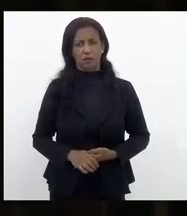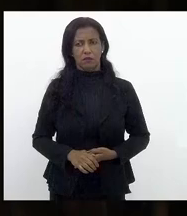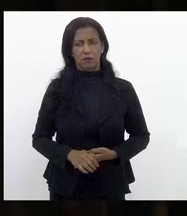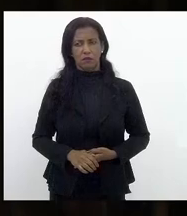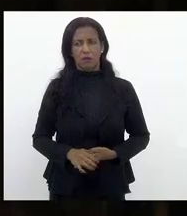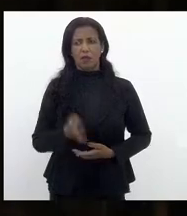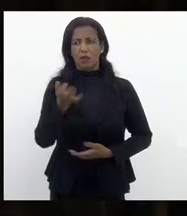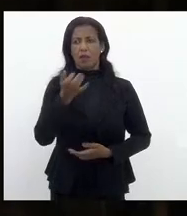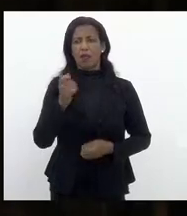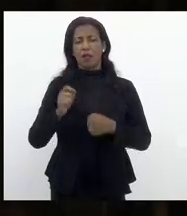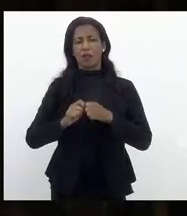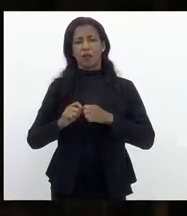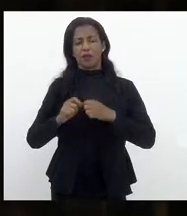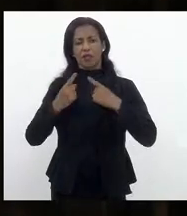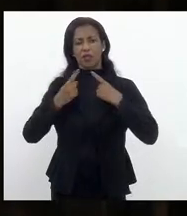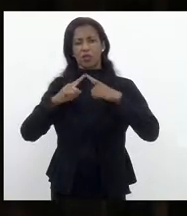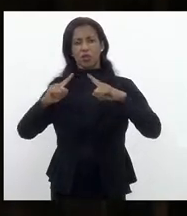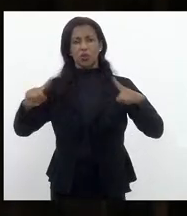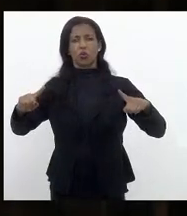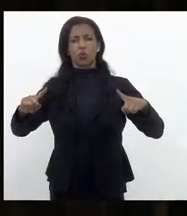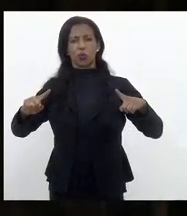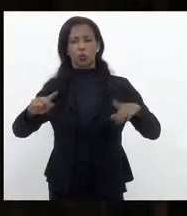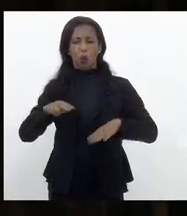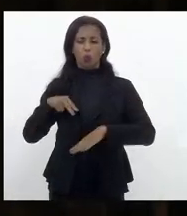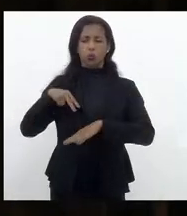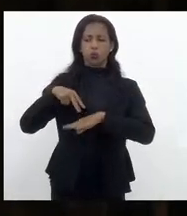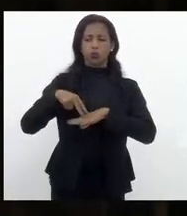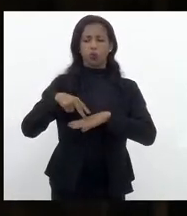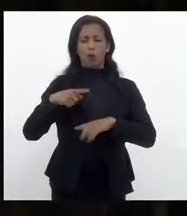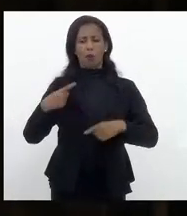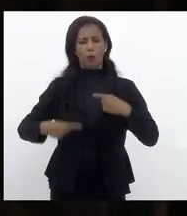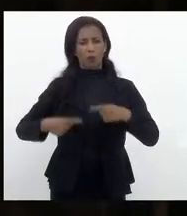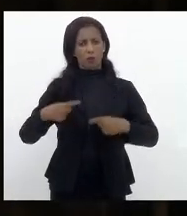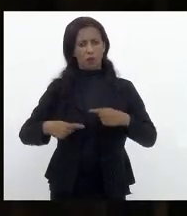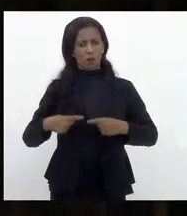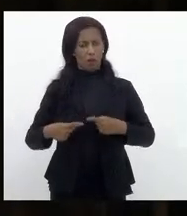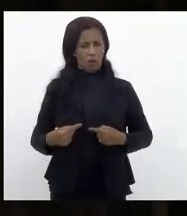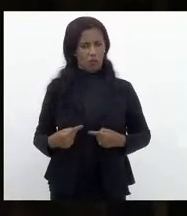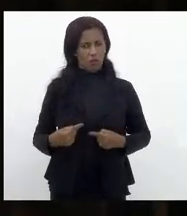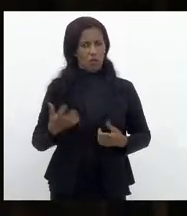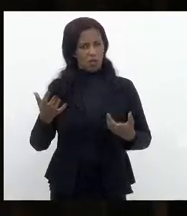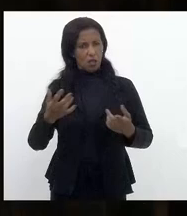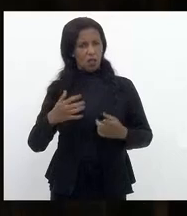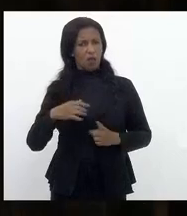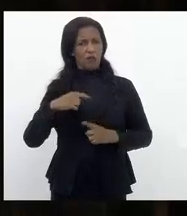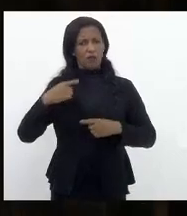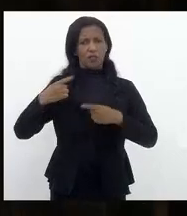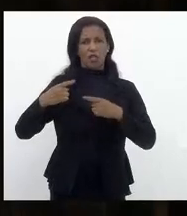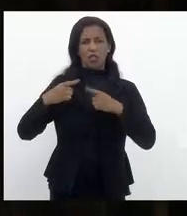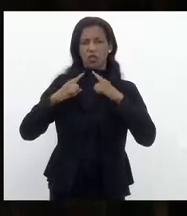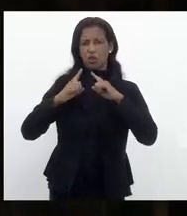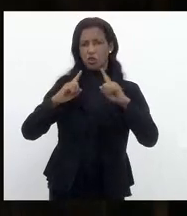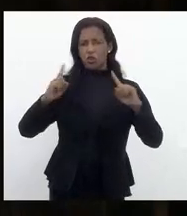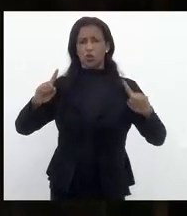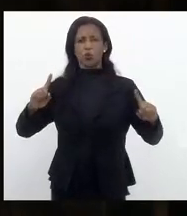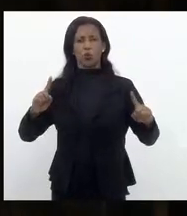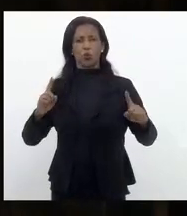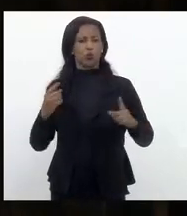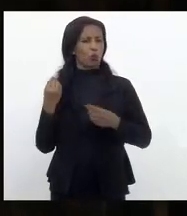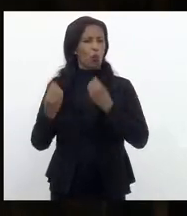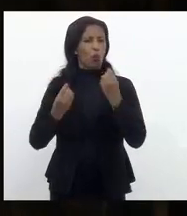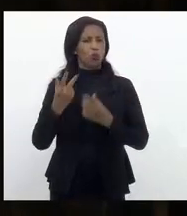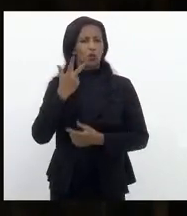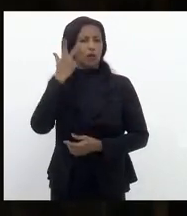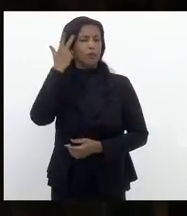tô querendo fazer discurso para se promover politicamente querendo fazer desporto como o viés dizer